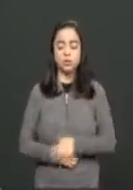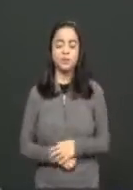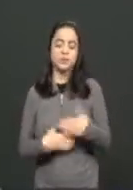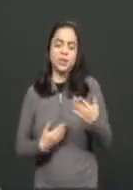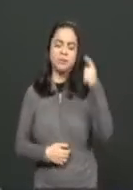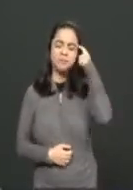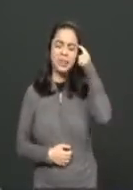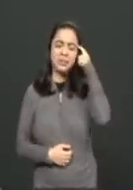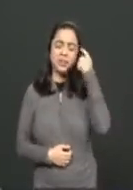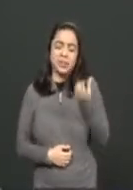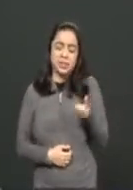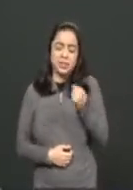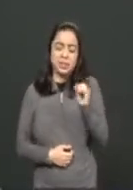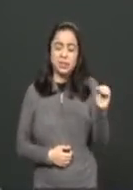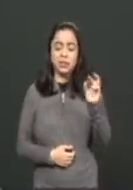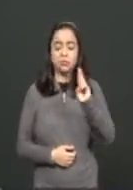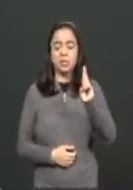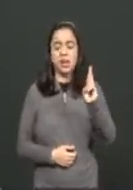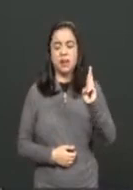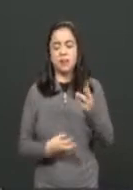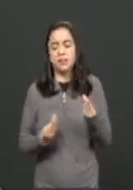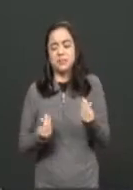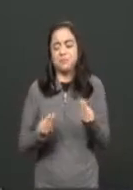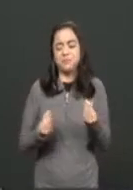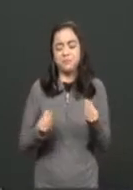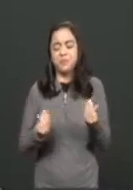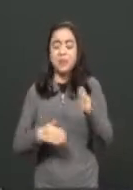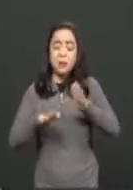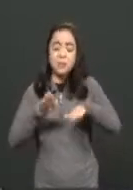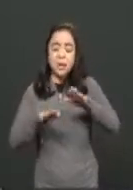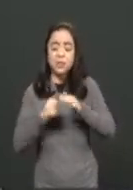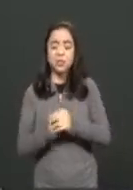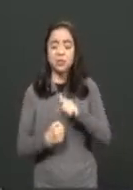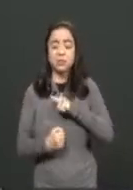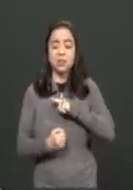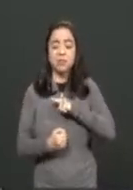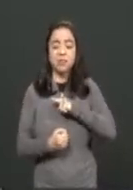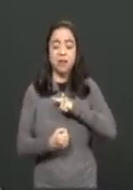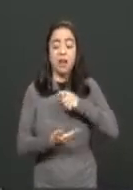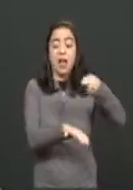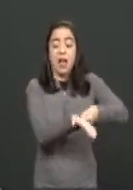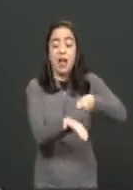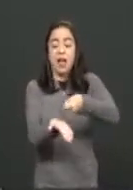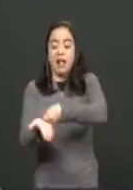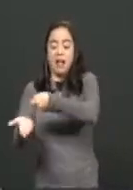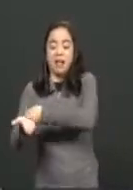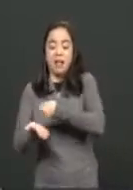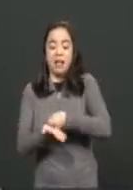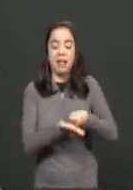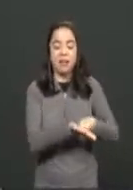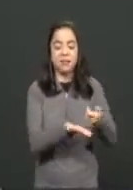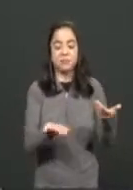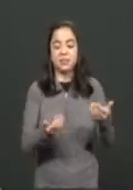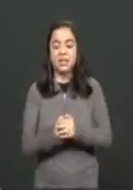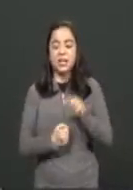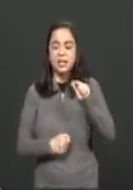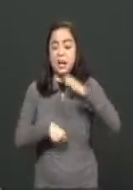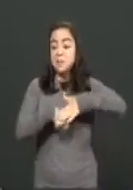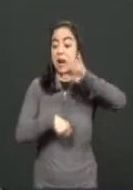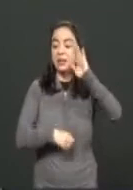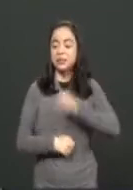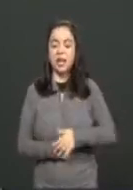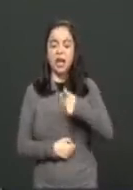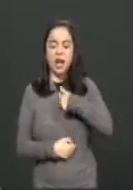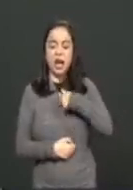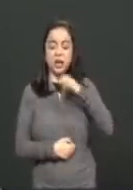dos R$ 600, né? Ficou ali essa lembrança dos R$ 600 da pandemia e teve uma espécie de leilão, né, nesse debate eleitoral para ver quem dava mais. Ah, eu